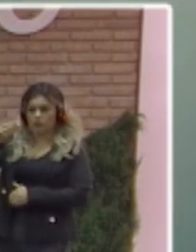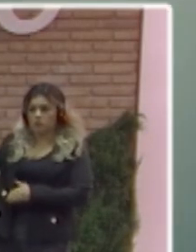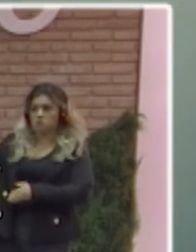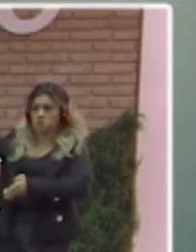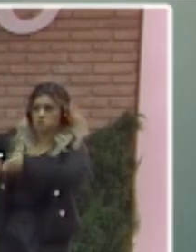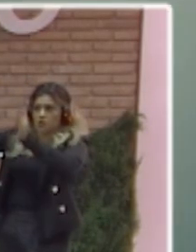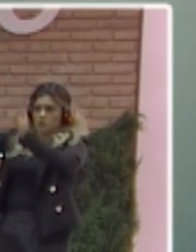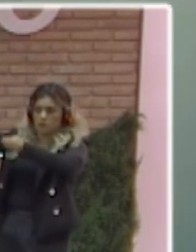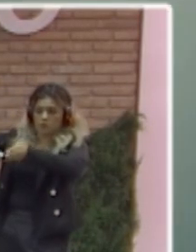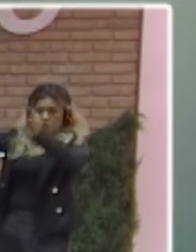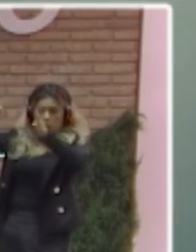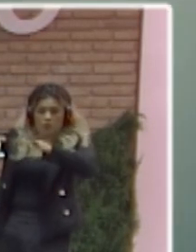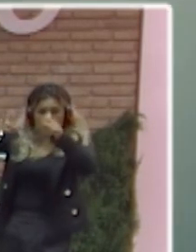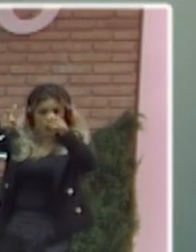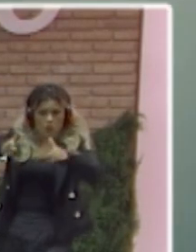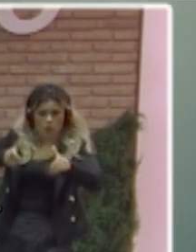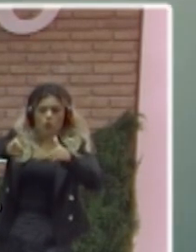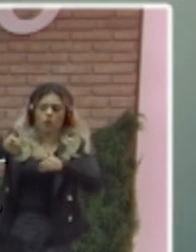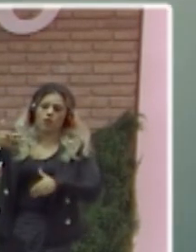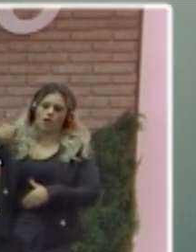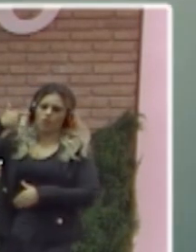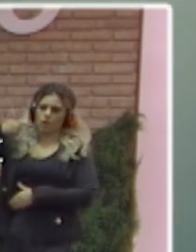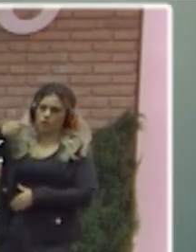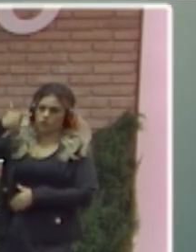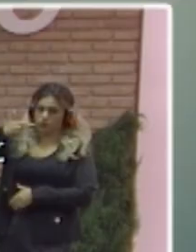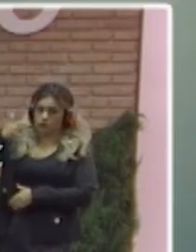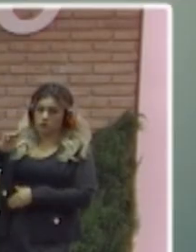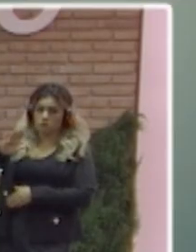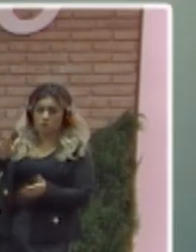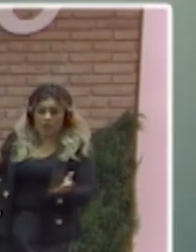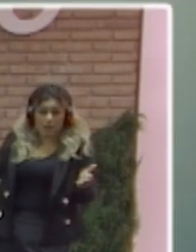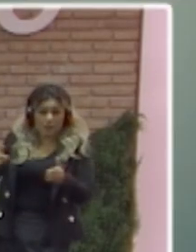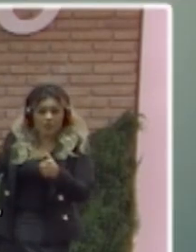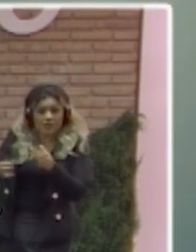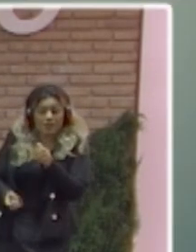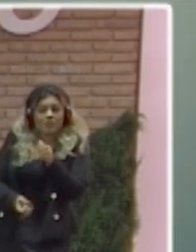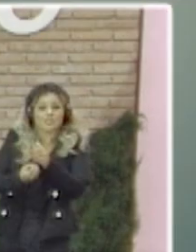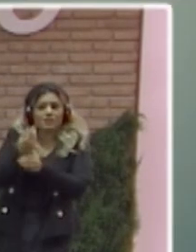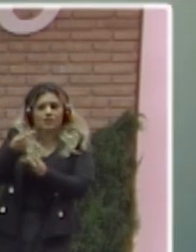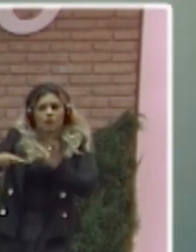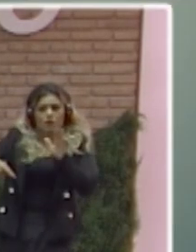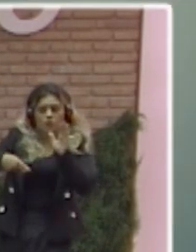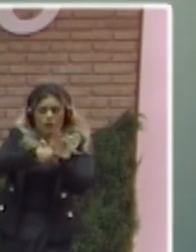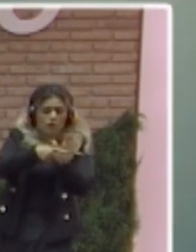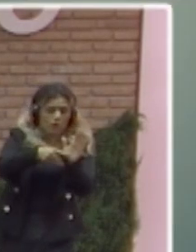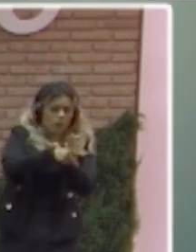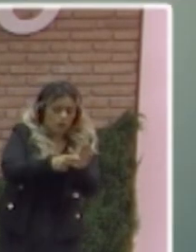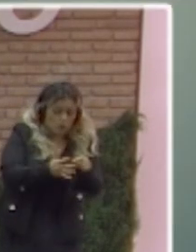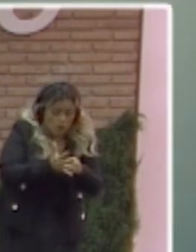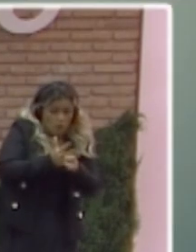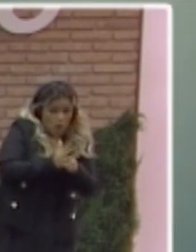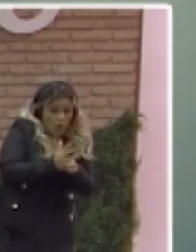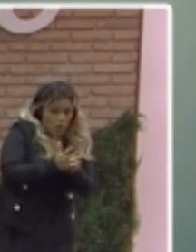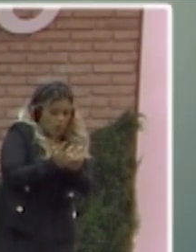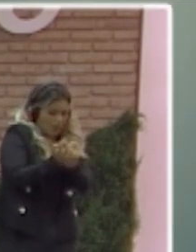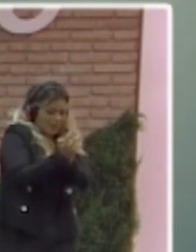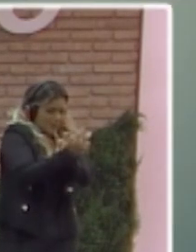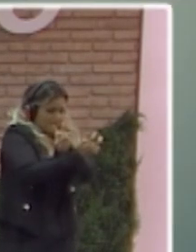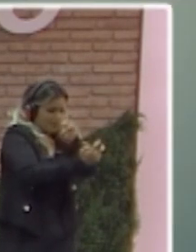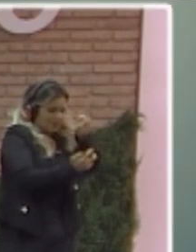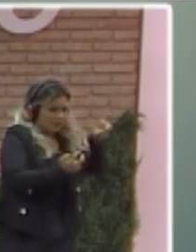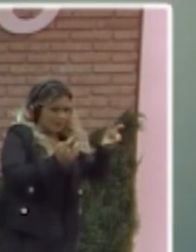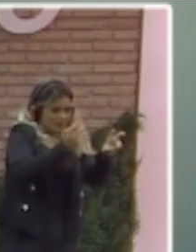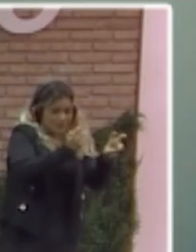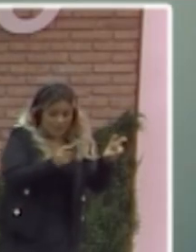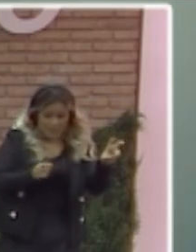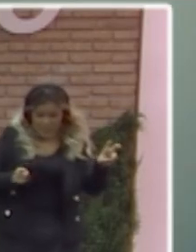prédios em Londres. E dessa vez, eles estavam entregando uma máquina. Esse é o primeiro ponto